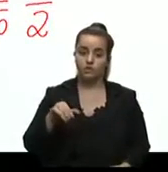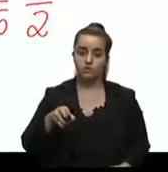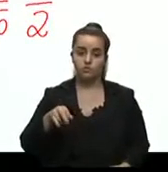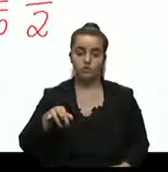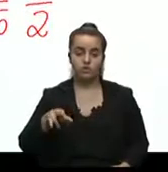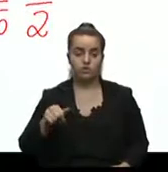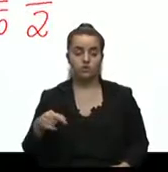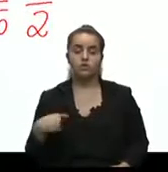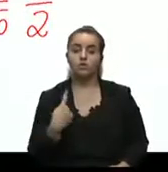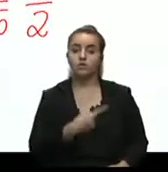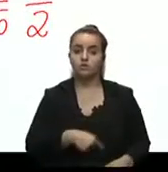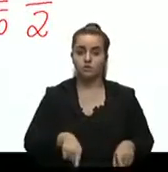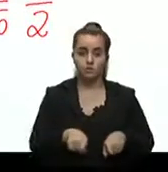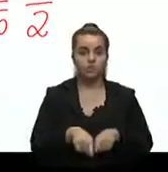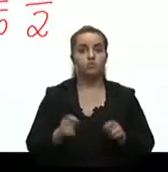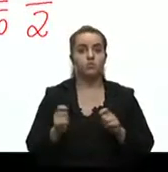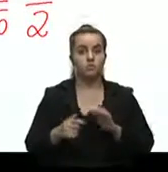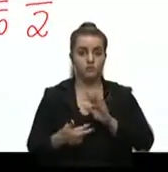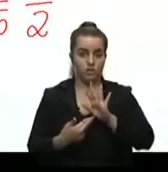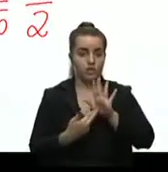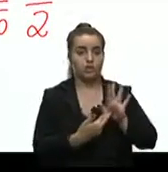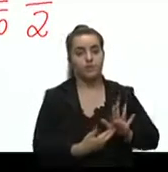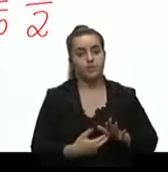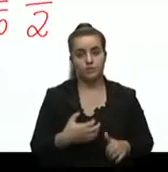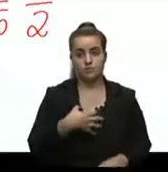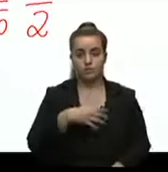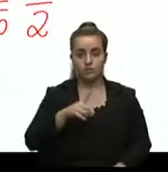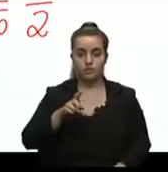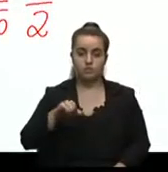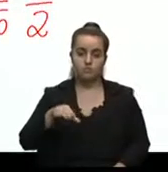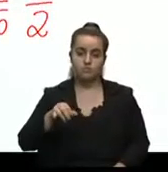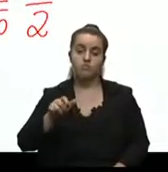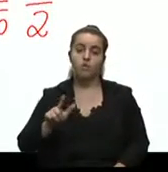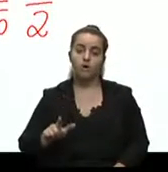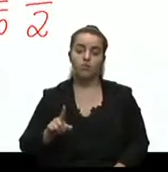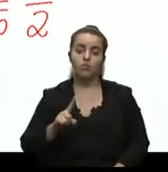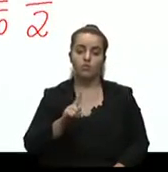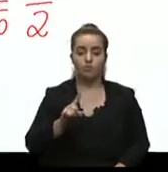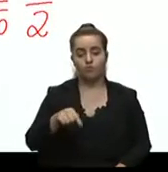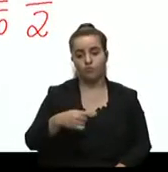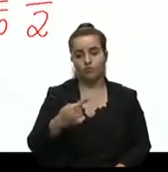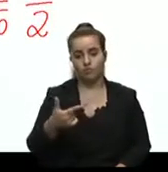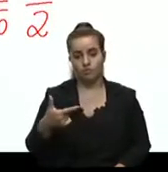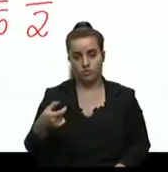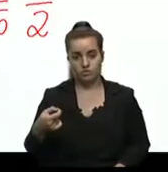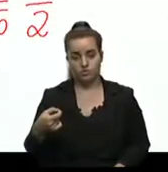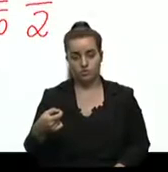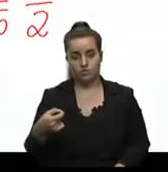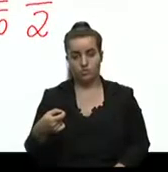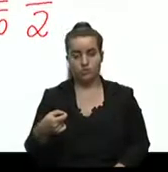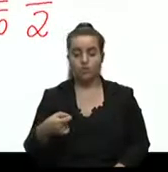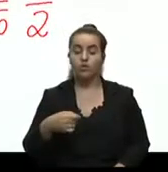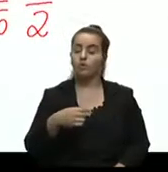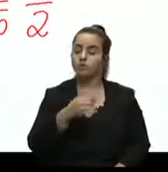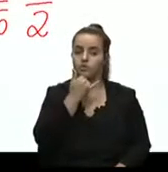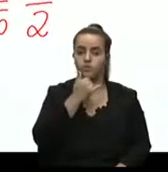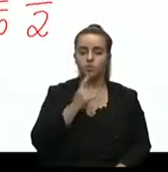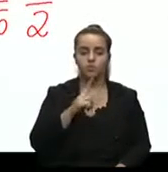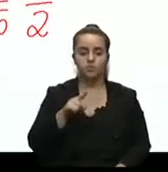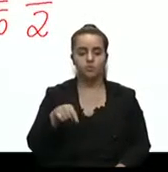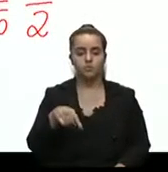podemos ainda representar na forma decimal. 1 sobre 2 é o mesmo que